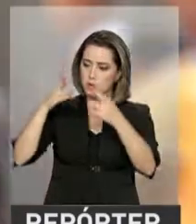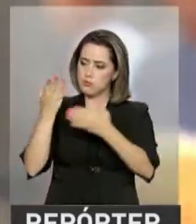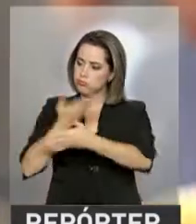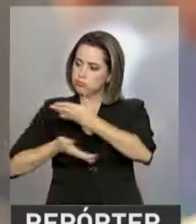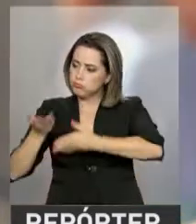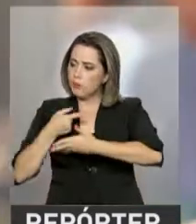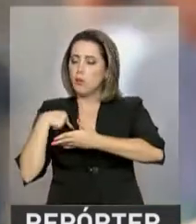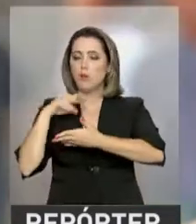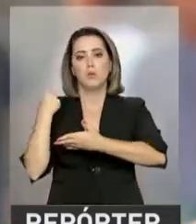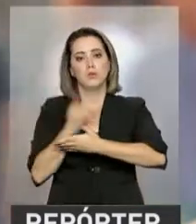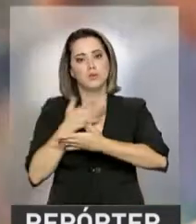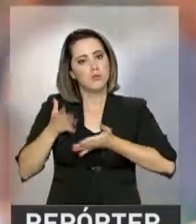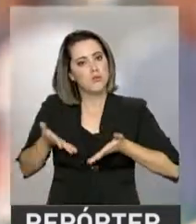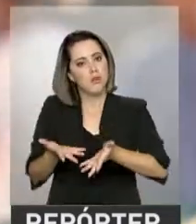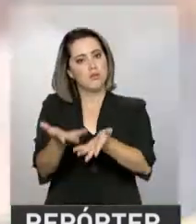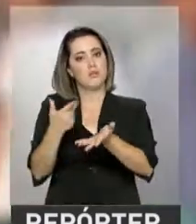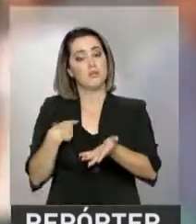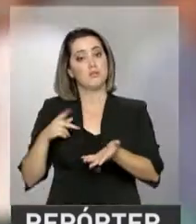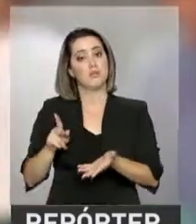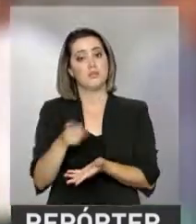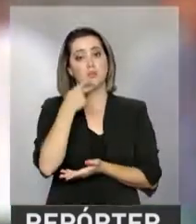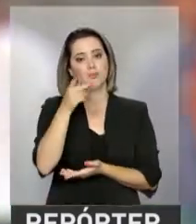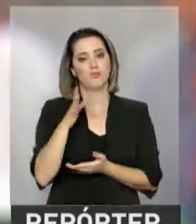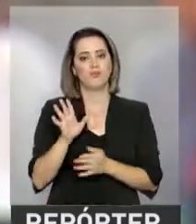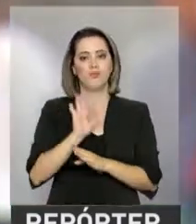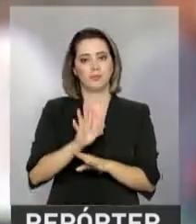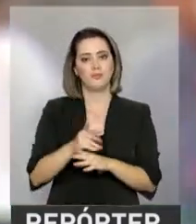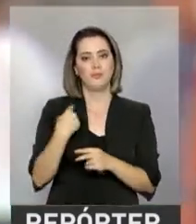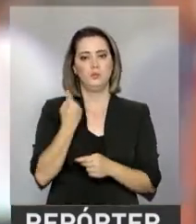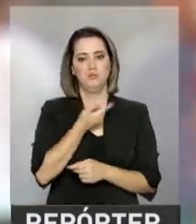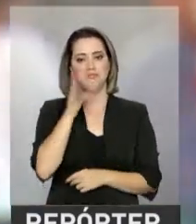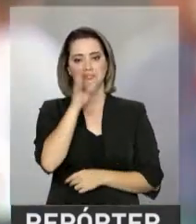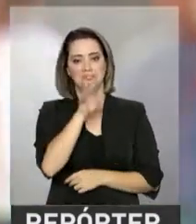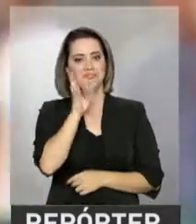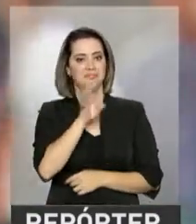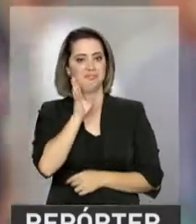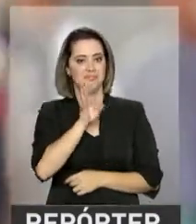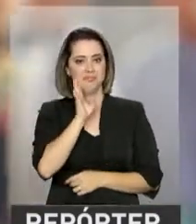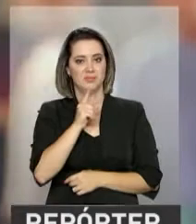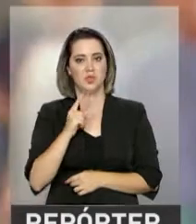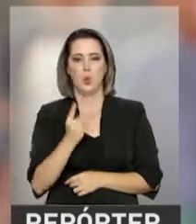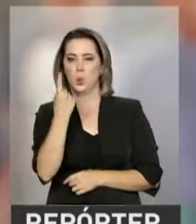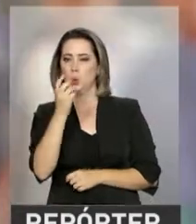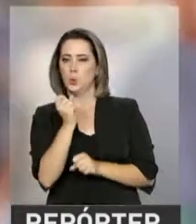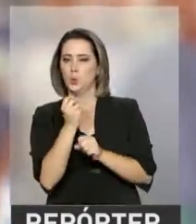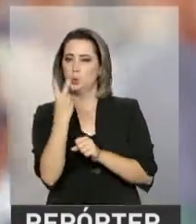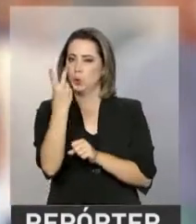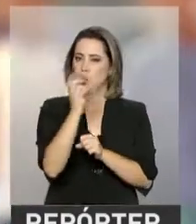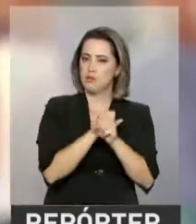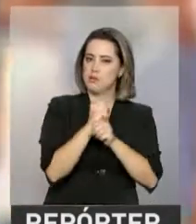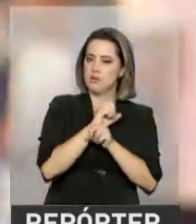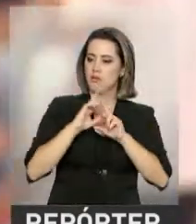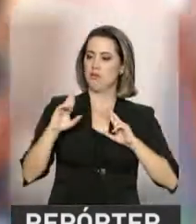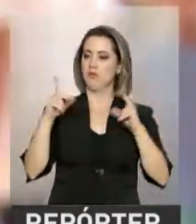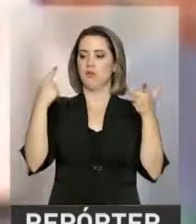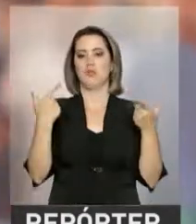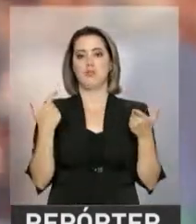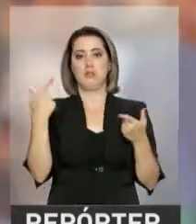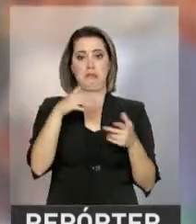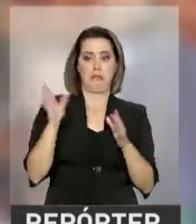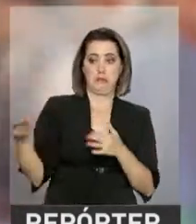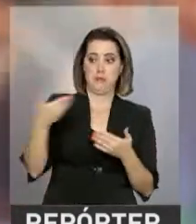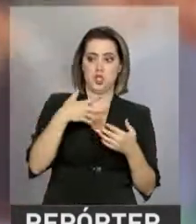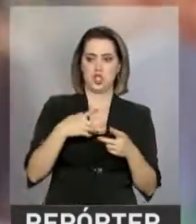isso a gente tenta sempre enfatizar bastante então é bem legal ea gente consegue ver durante um ou dois anos dessa diferença alguns bem